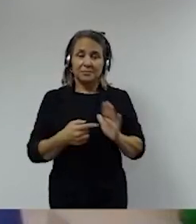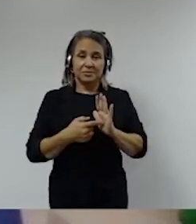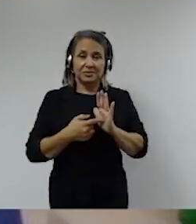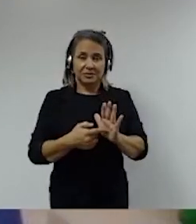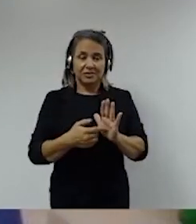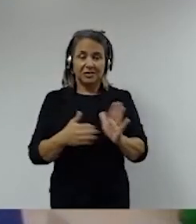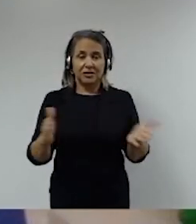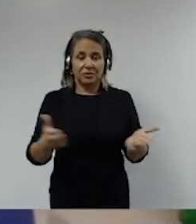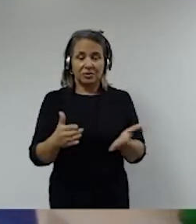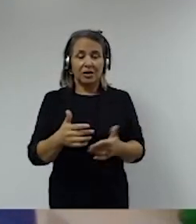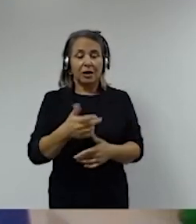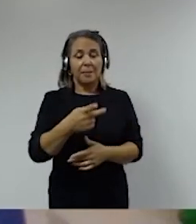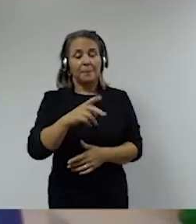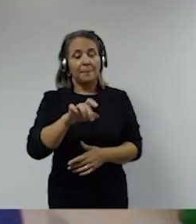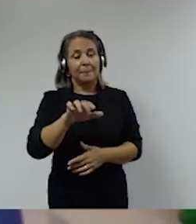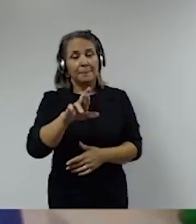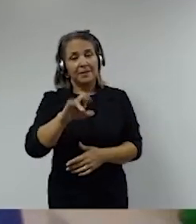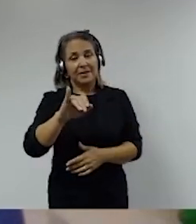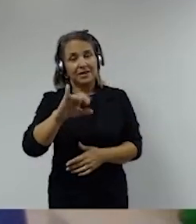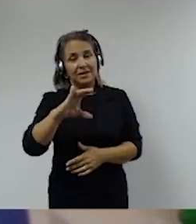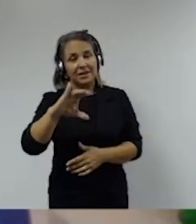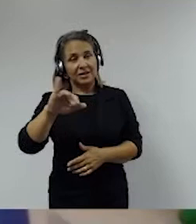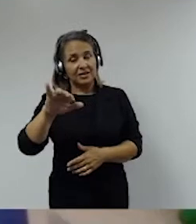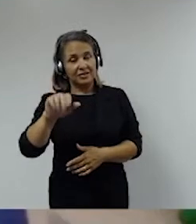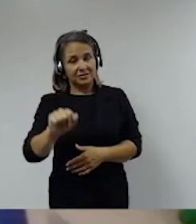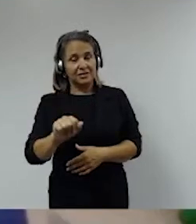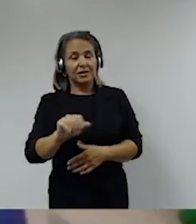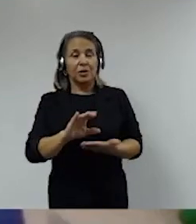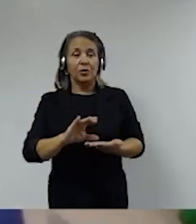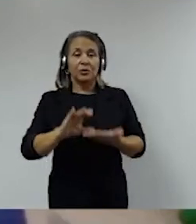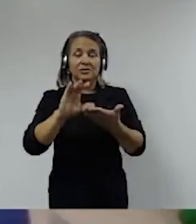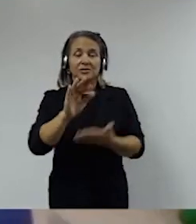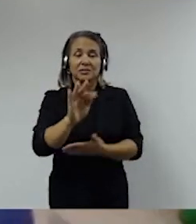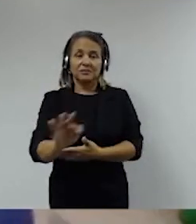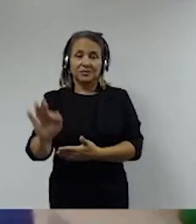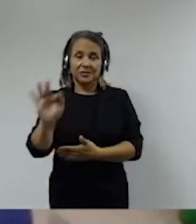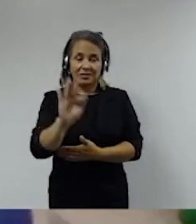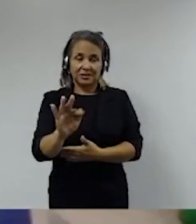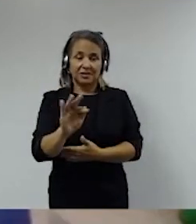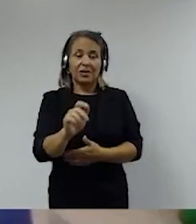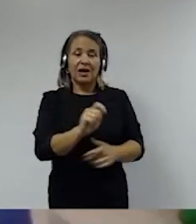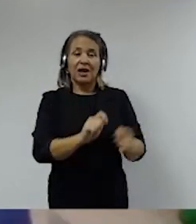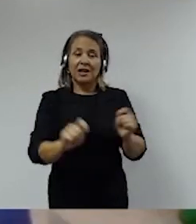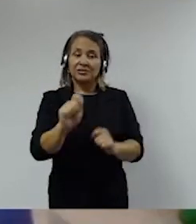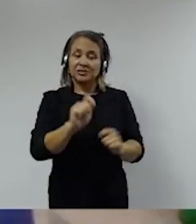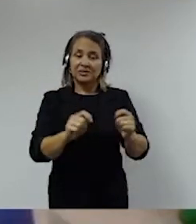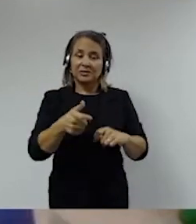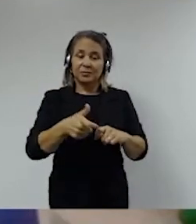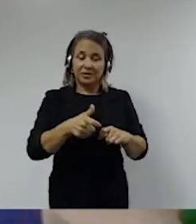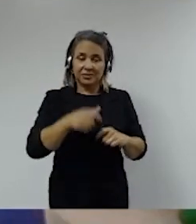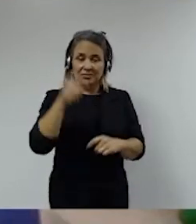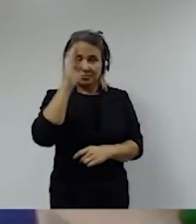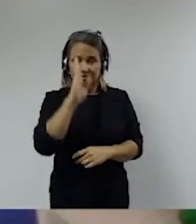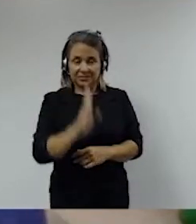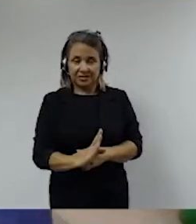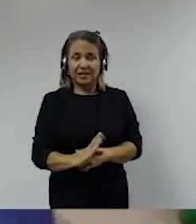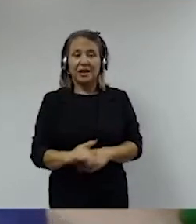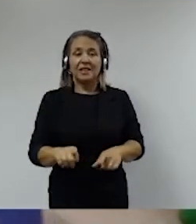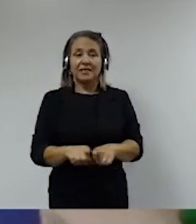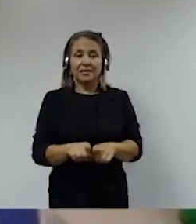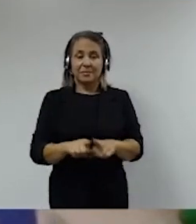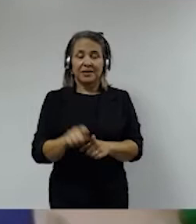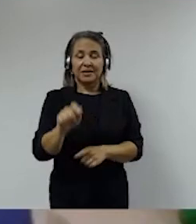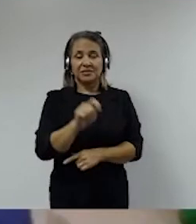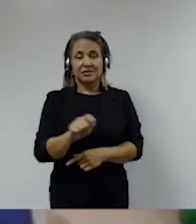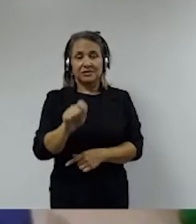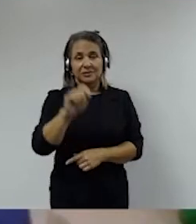especificamente à teleperícia, o Conselho Federal de Medicina, a Associação Médica Brasileira, a Associação Brasileira de Medicina Legal e